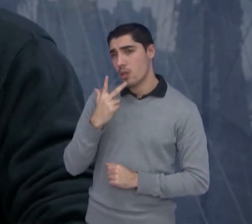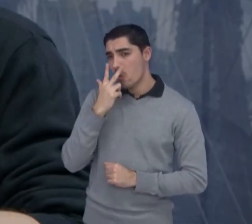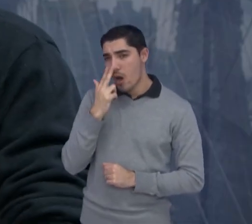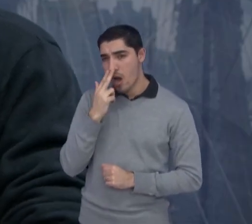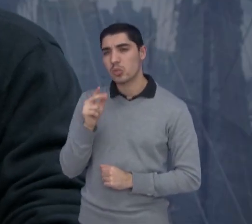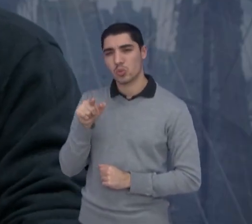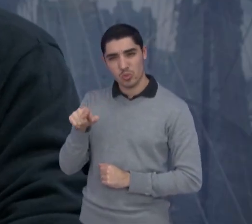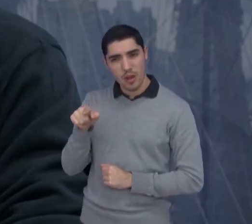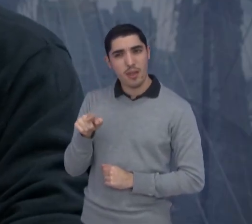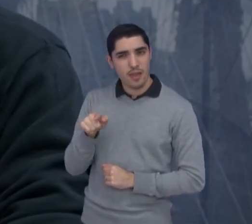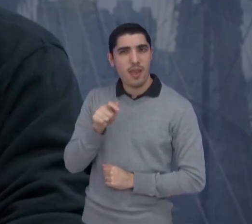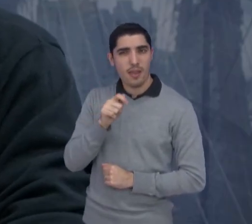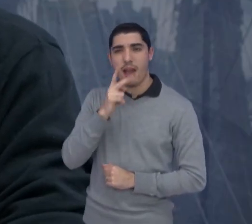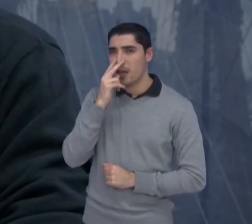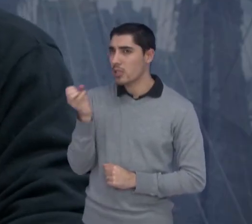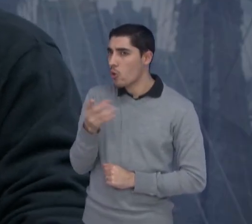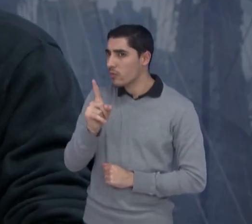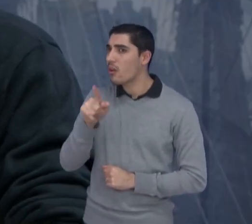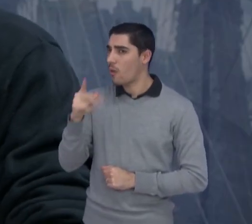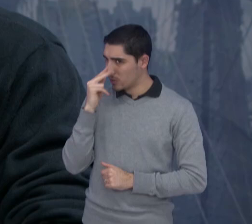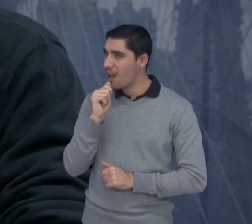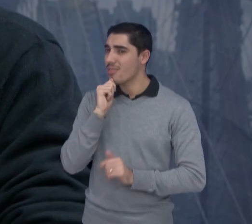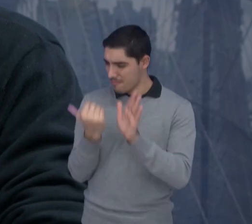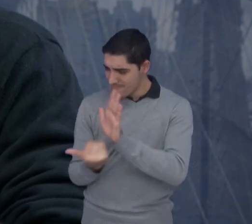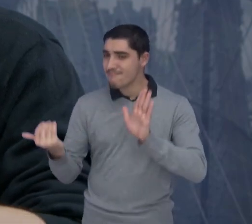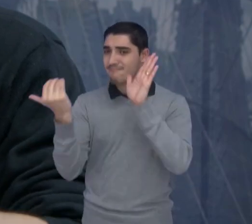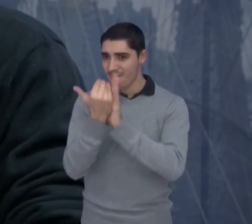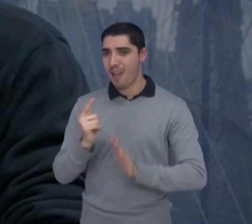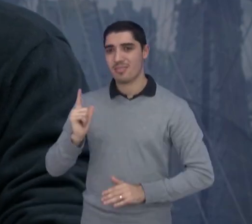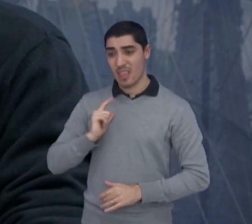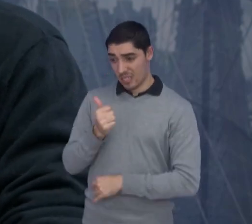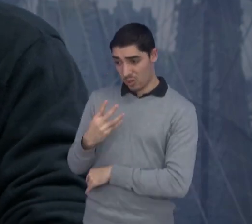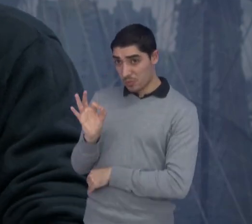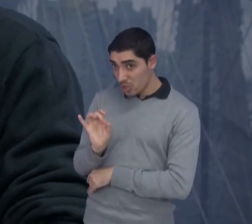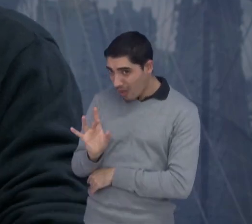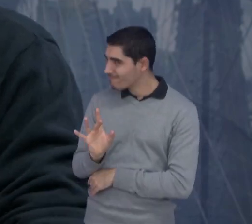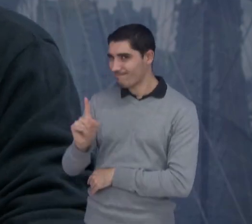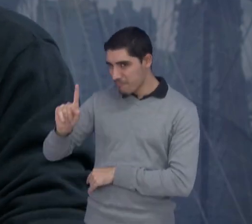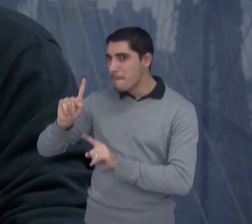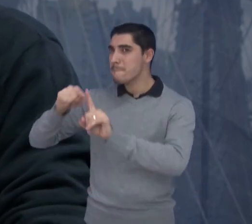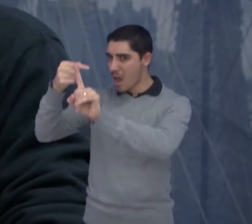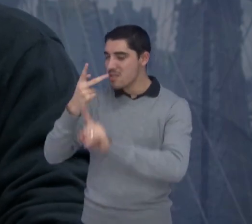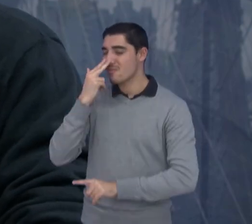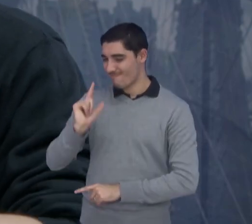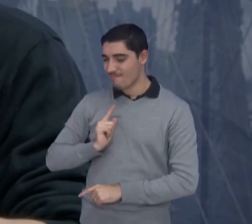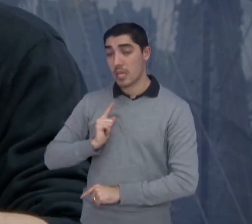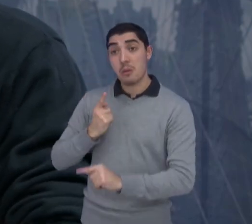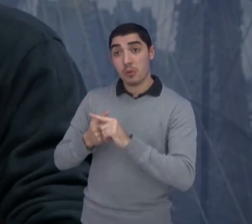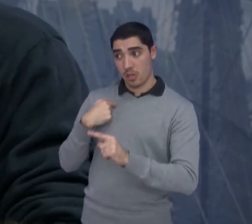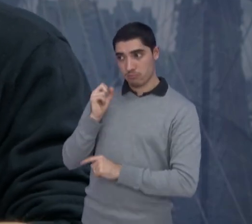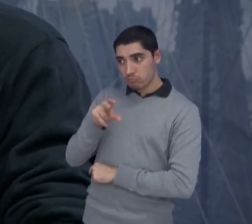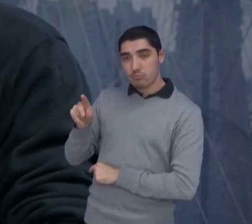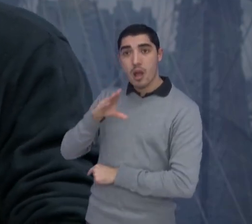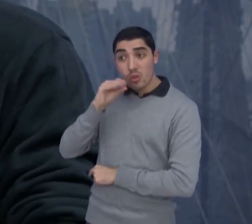até mais. A realidade é outra. Todos os adolescentes e pré-adolescentes que eu atendo têm questões de saúde mental que exigem